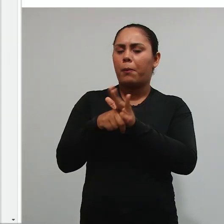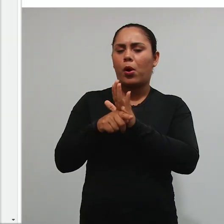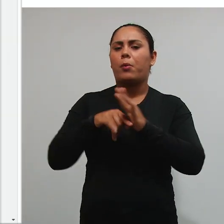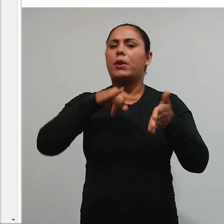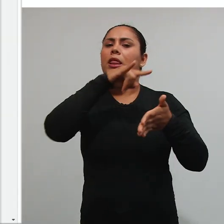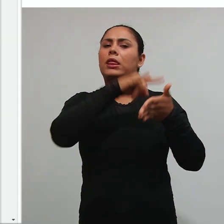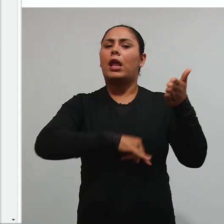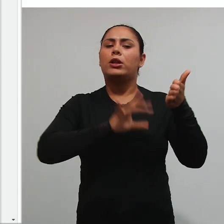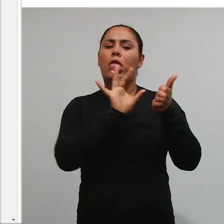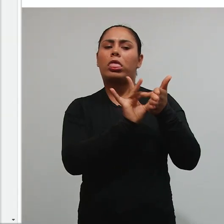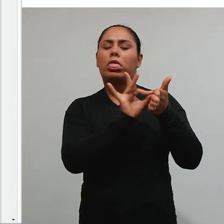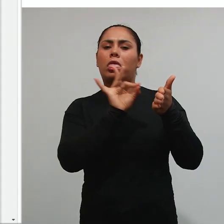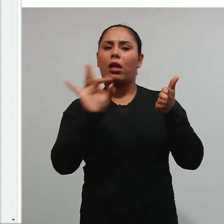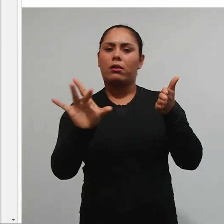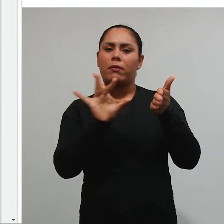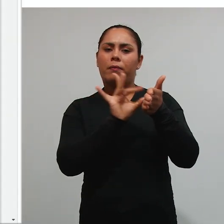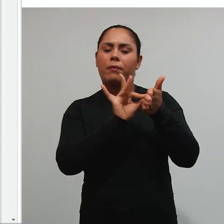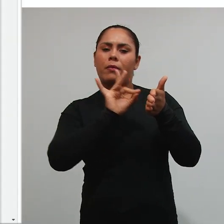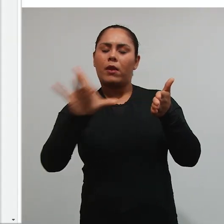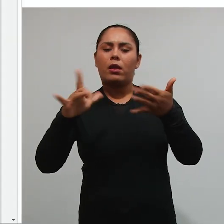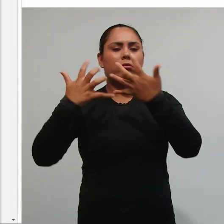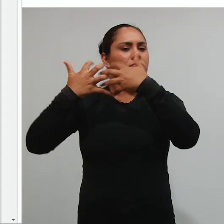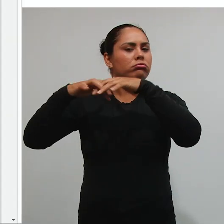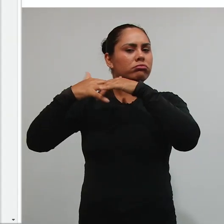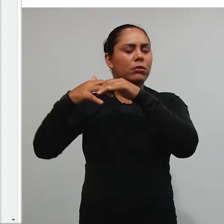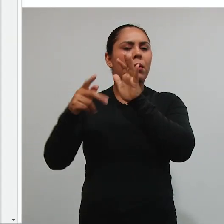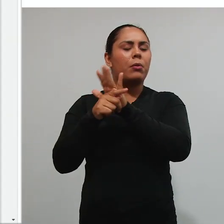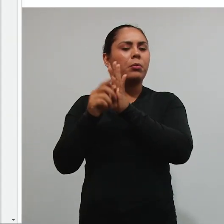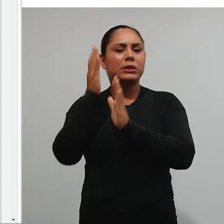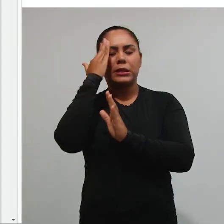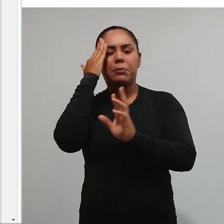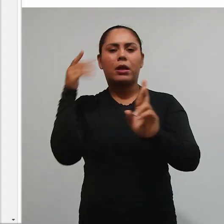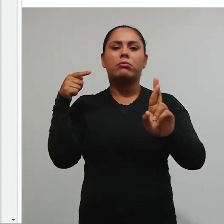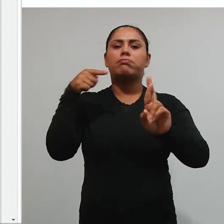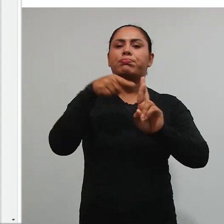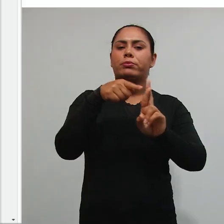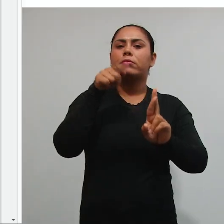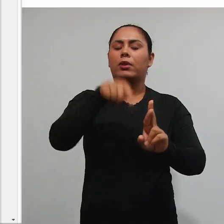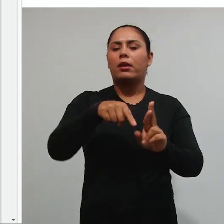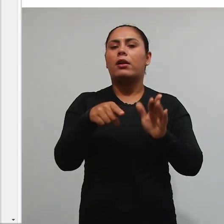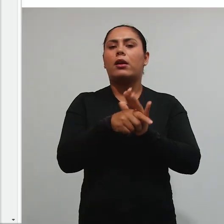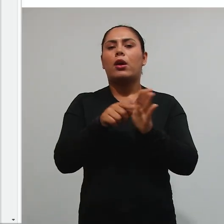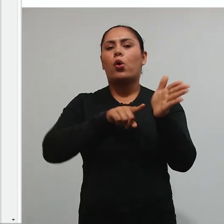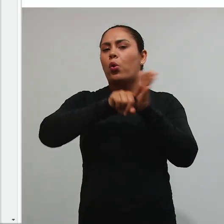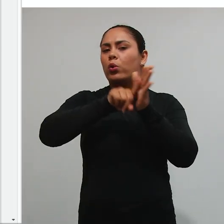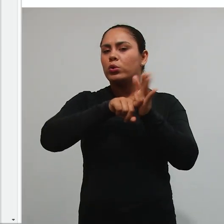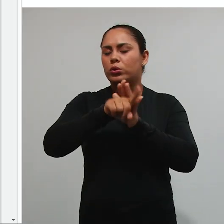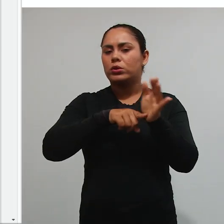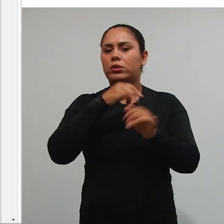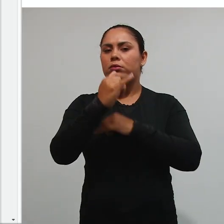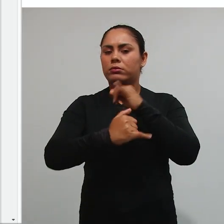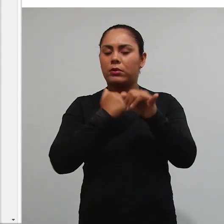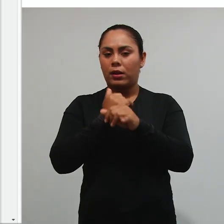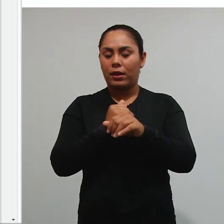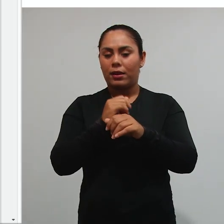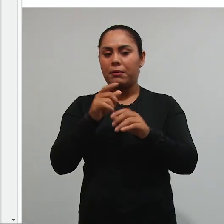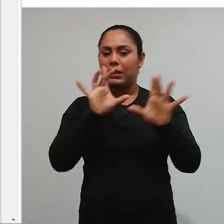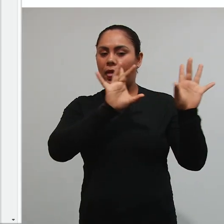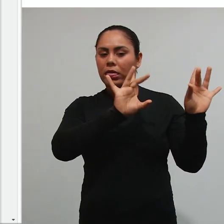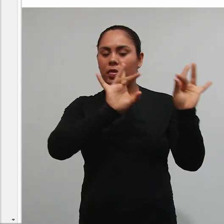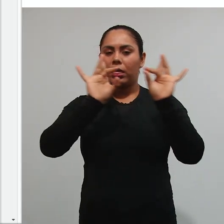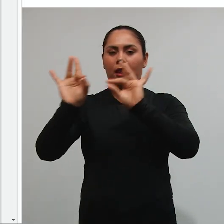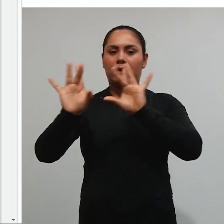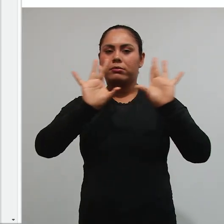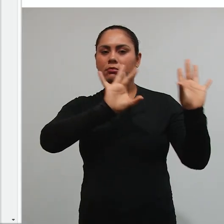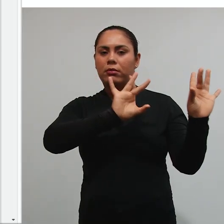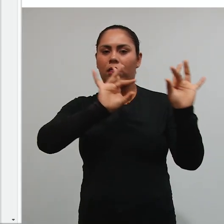próprio documento de origem e devem refletir os dados desse documento consultado. Então, você tem que literalmente copiar os